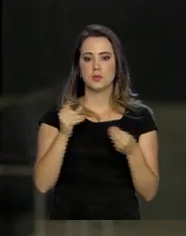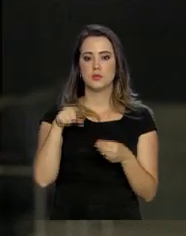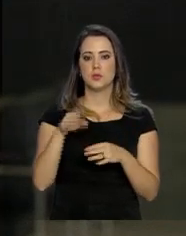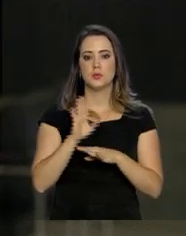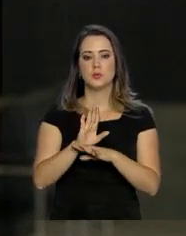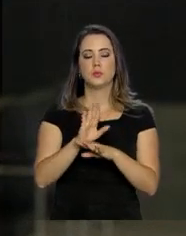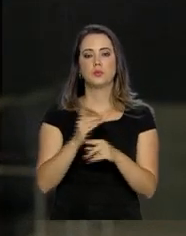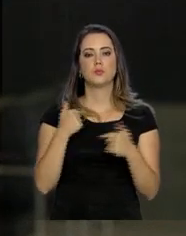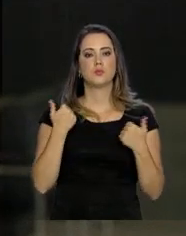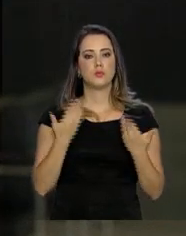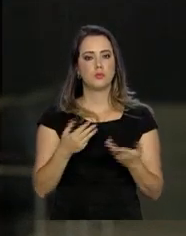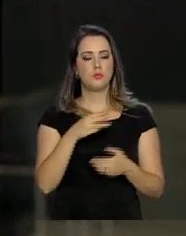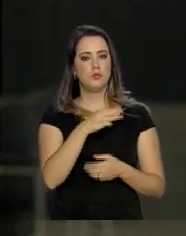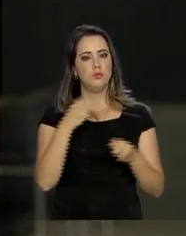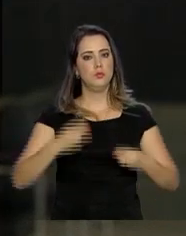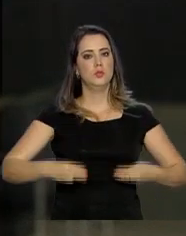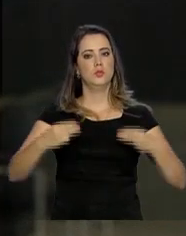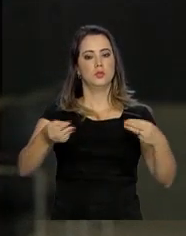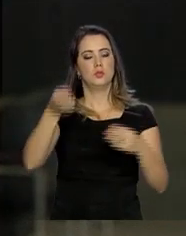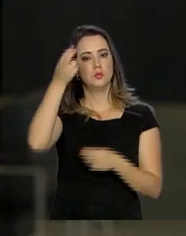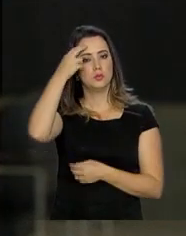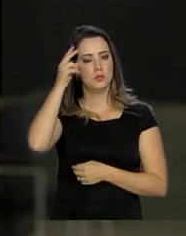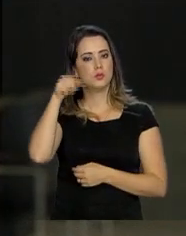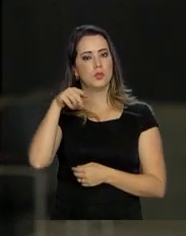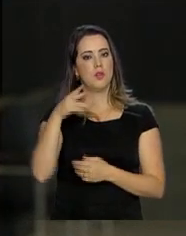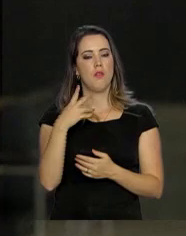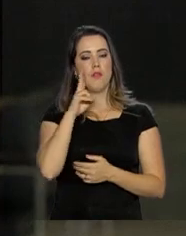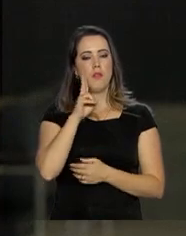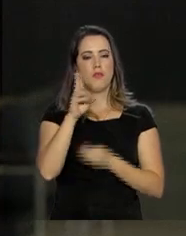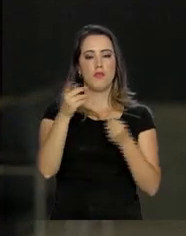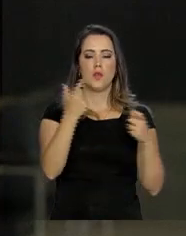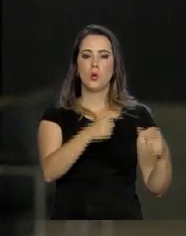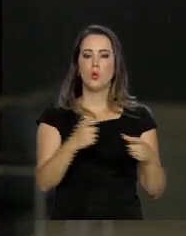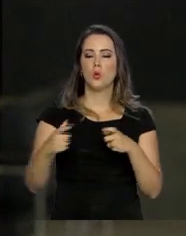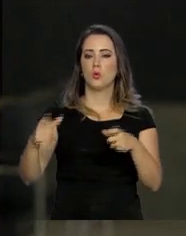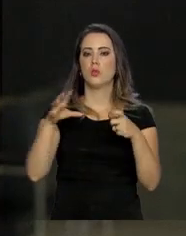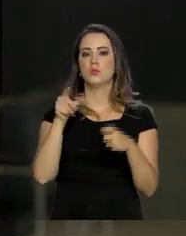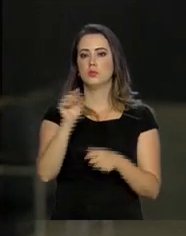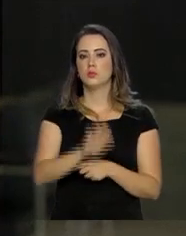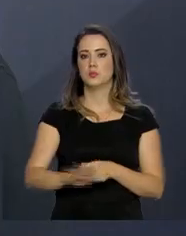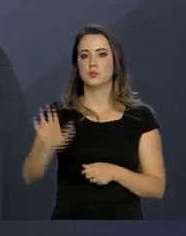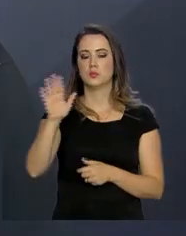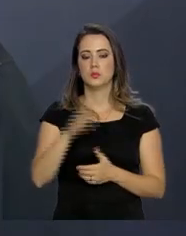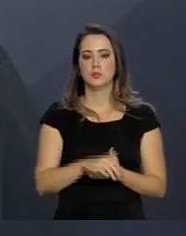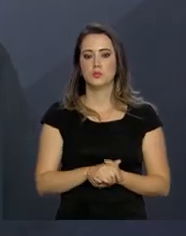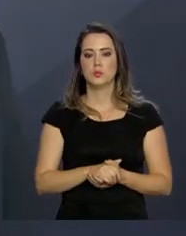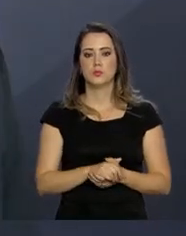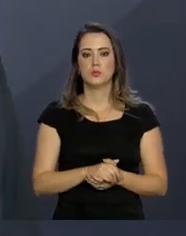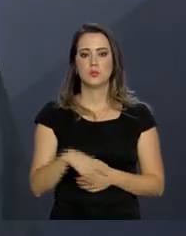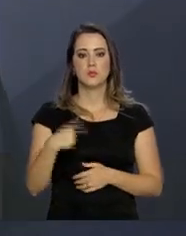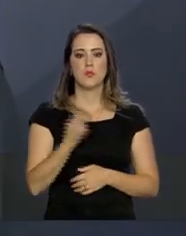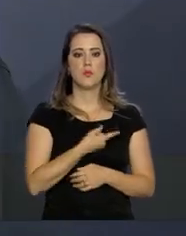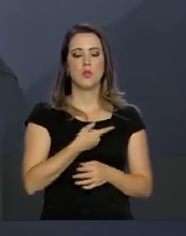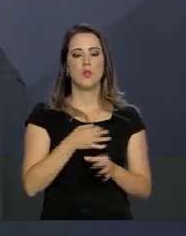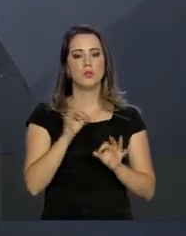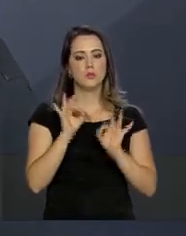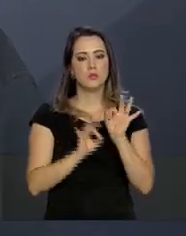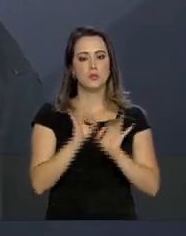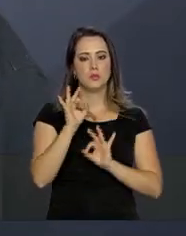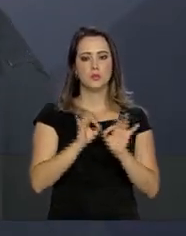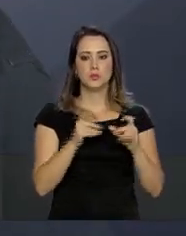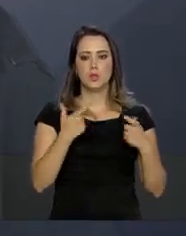são mantidos o ministério da cultura vai realizar um mapeamento em todo o país estamos portanto revitalizando